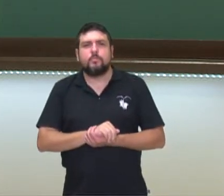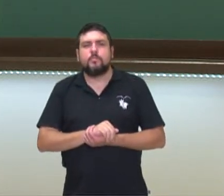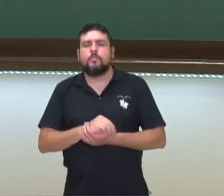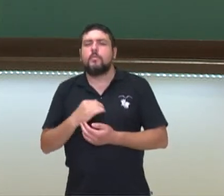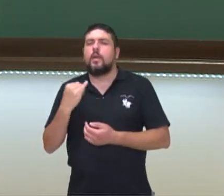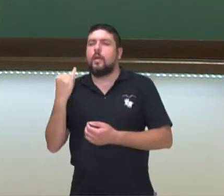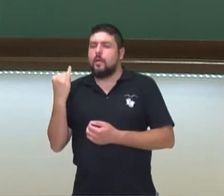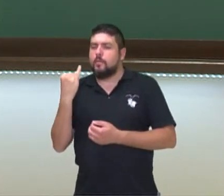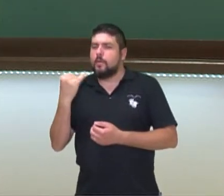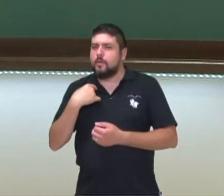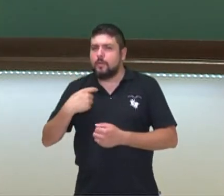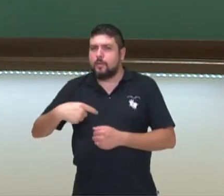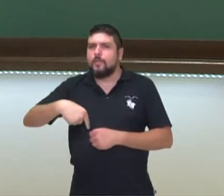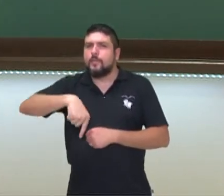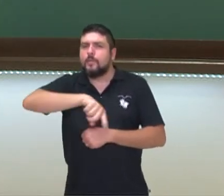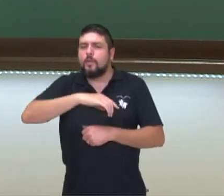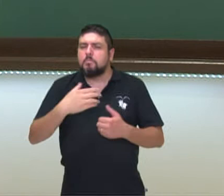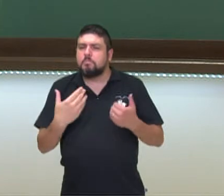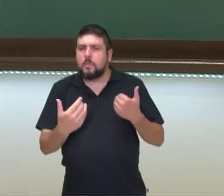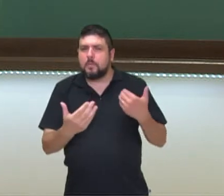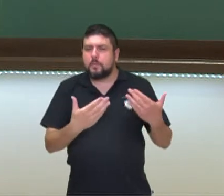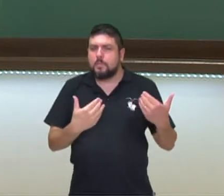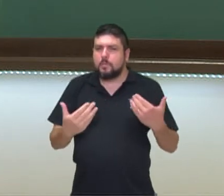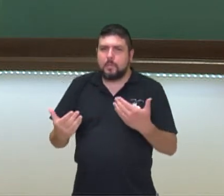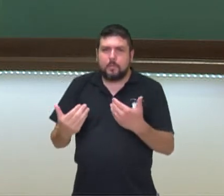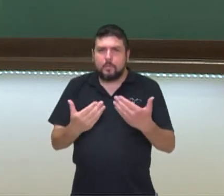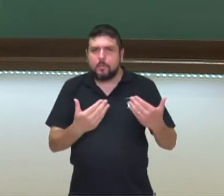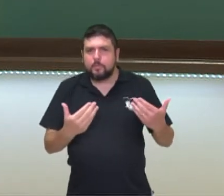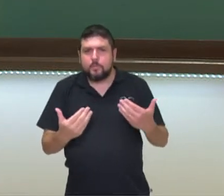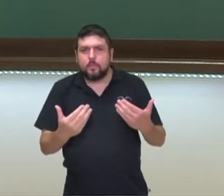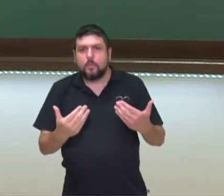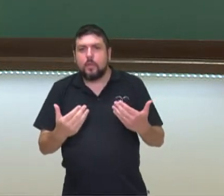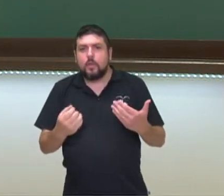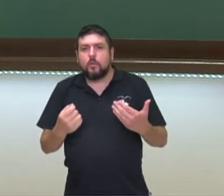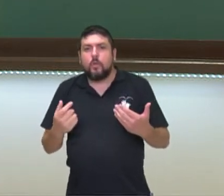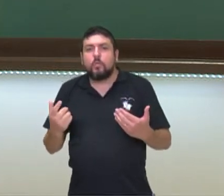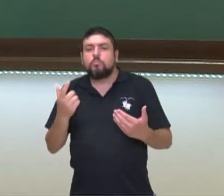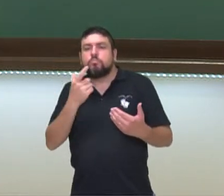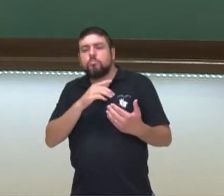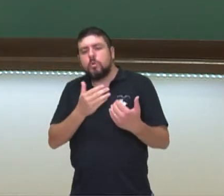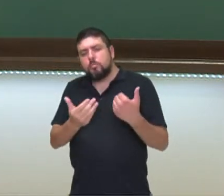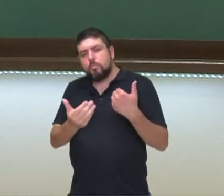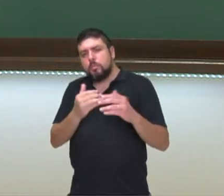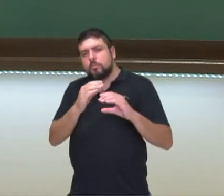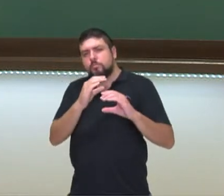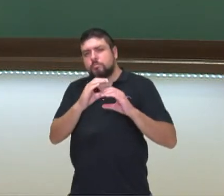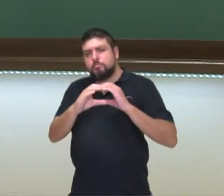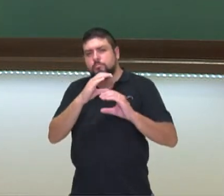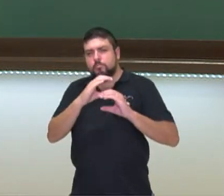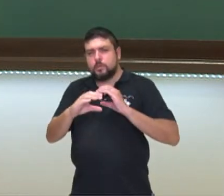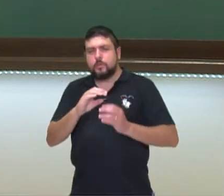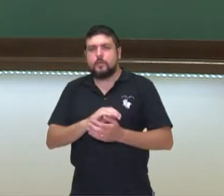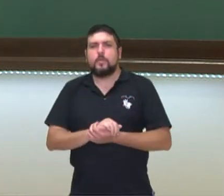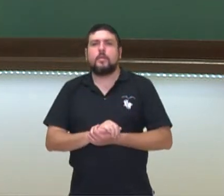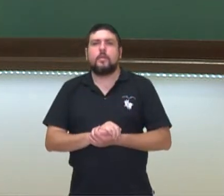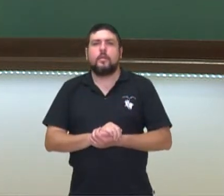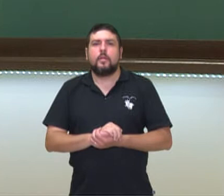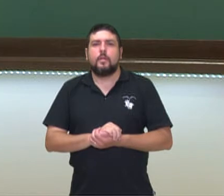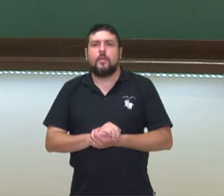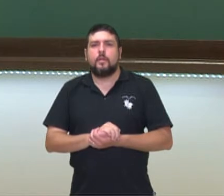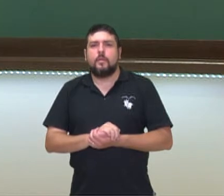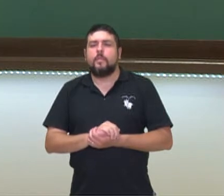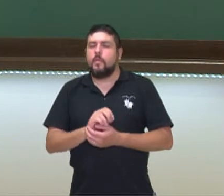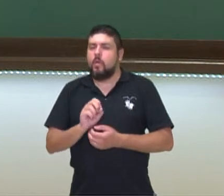importante para nós conversarmos, para afiarmos nosso discurso. Tá aí uma palavra que você vai ouvir muito